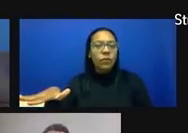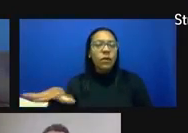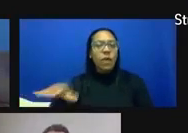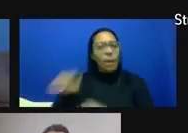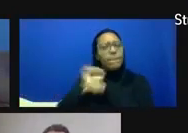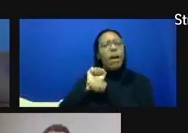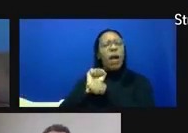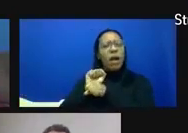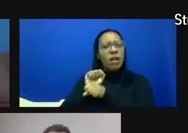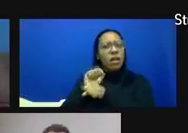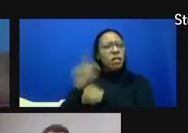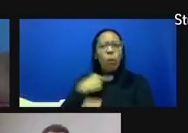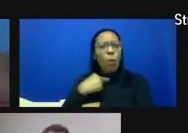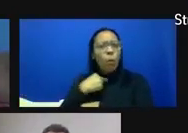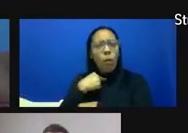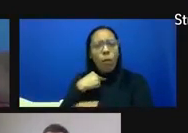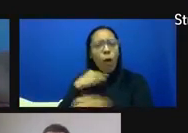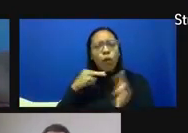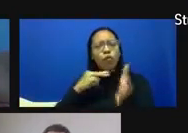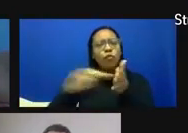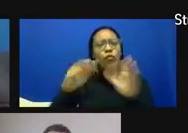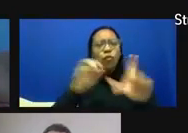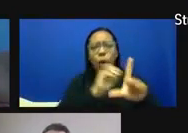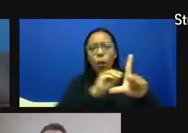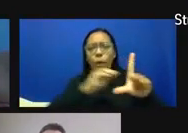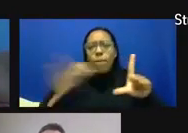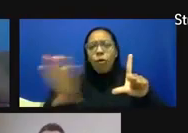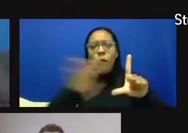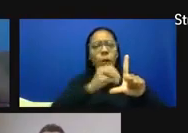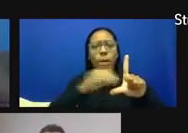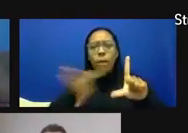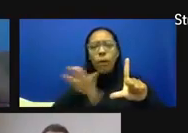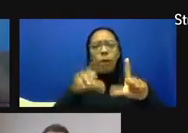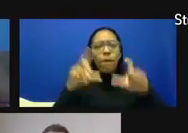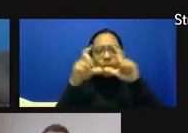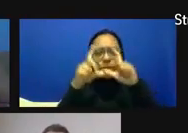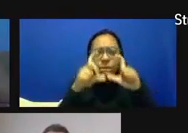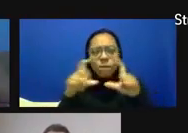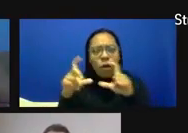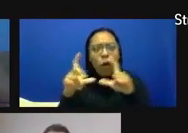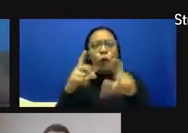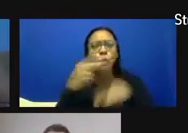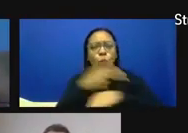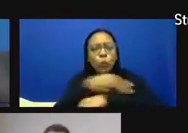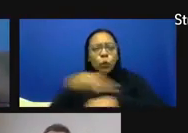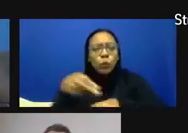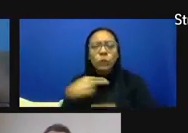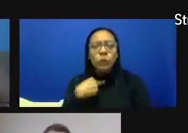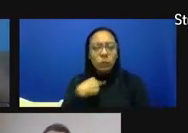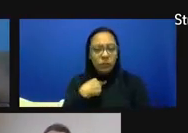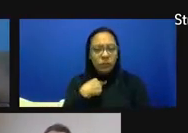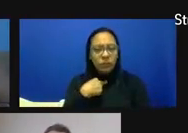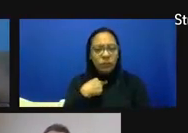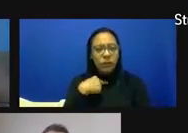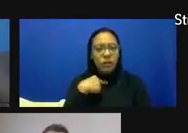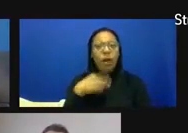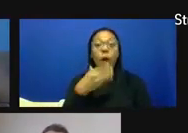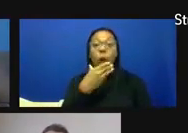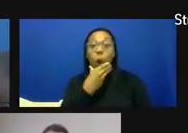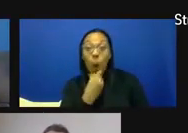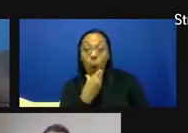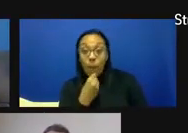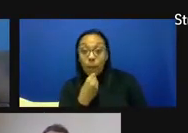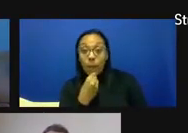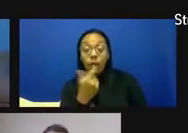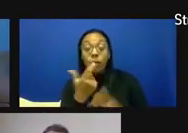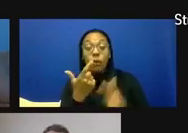isso, né? É, tá errado, você sabe que tá errado, é crime, chama atenção. Eu sempre falo que homens, quando escutam outro